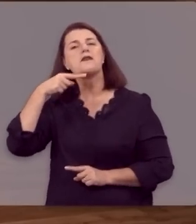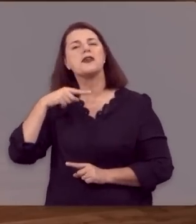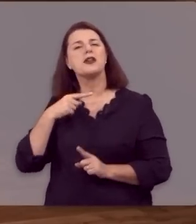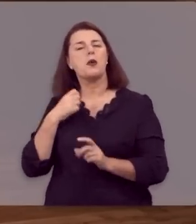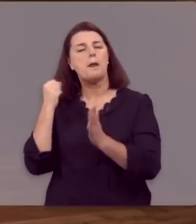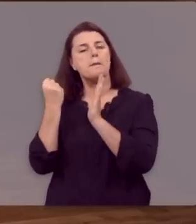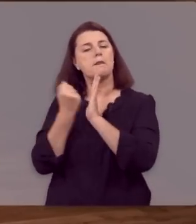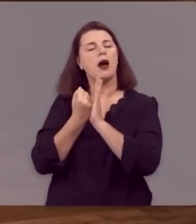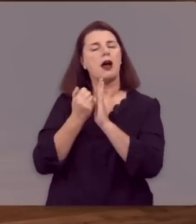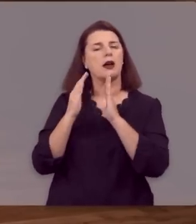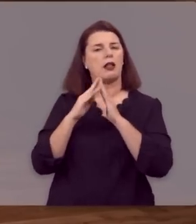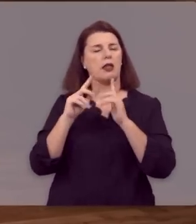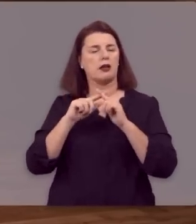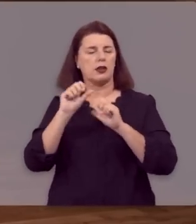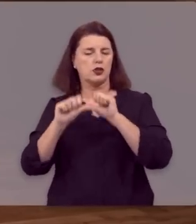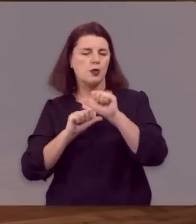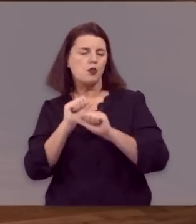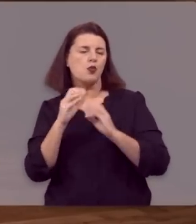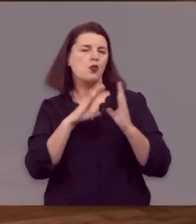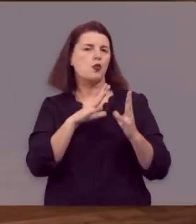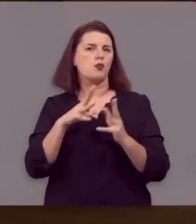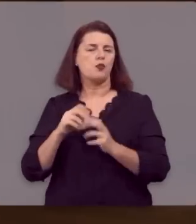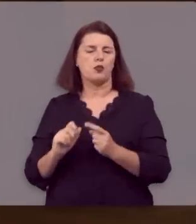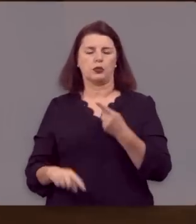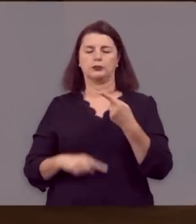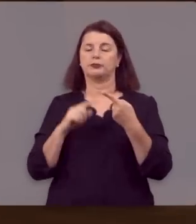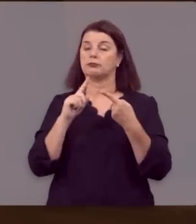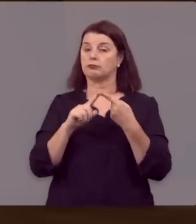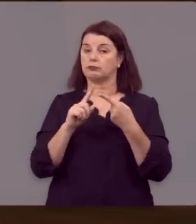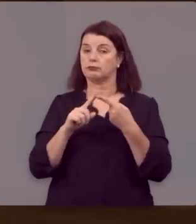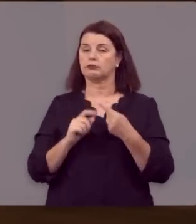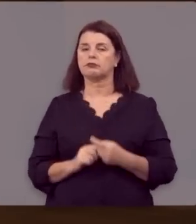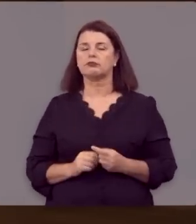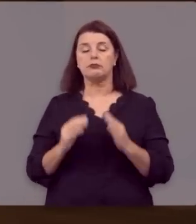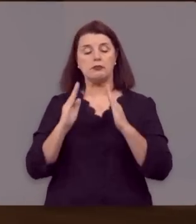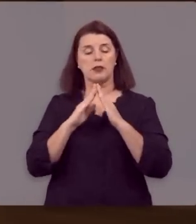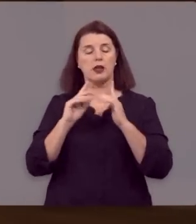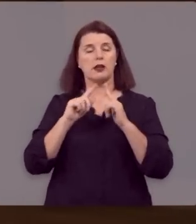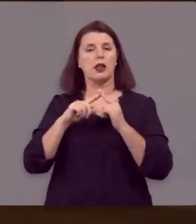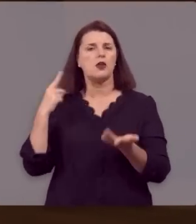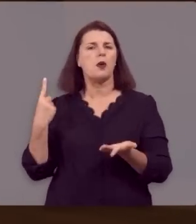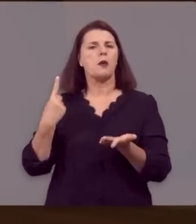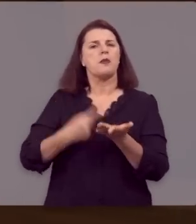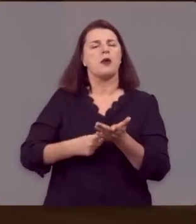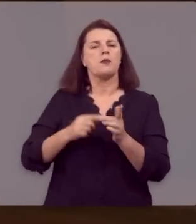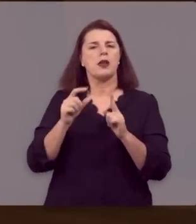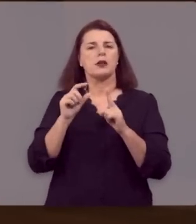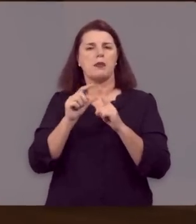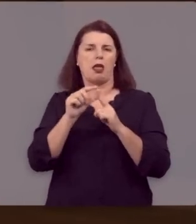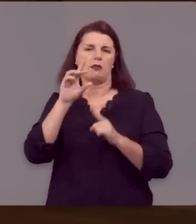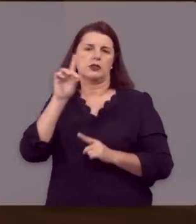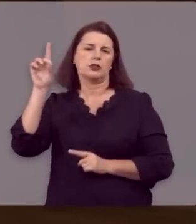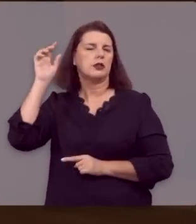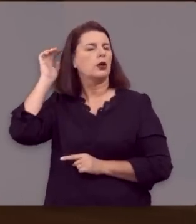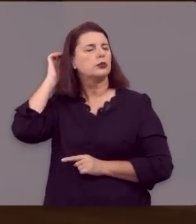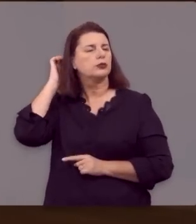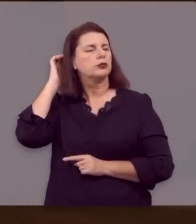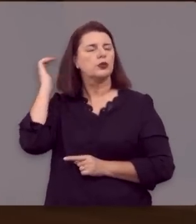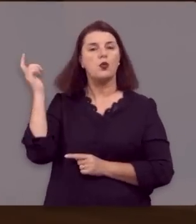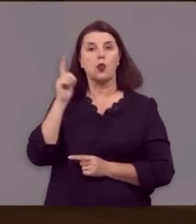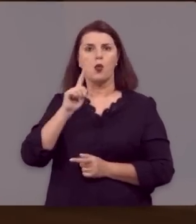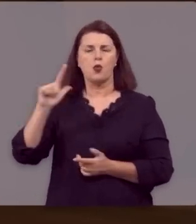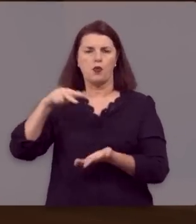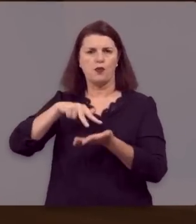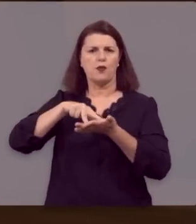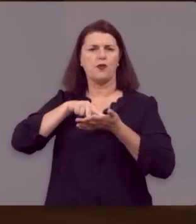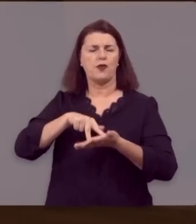desta igreja que impactou o mundo. Em primeiro lugar, é uma igreja comprometida com a palavra de Deus.